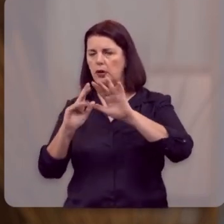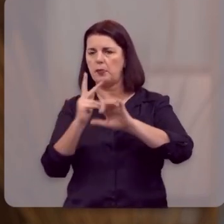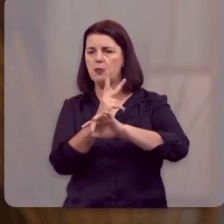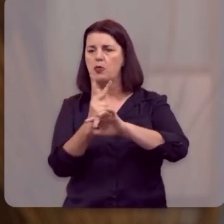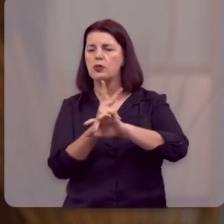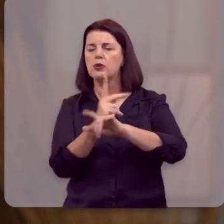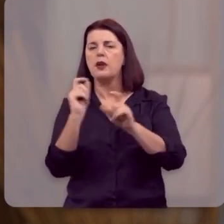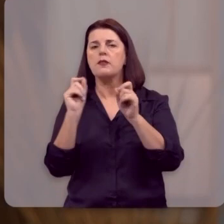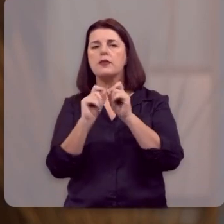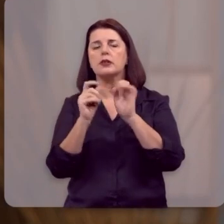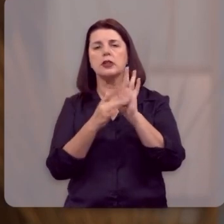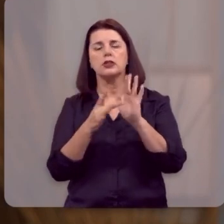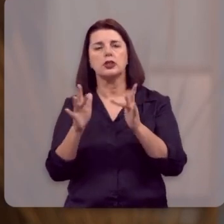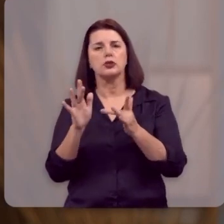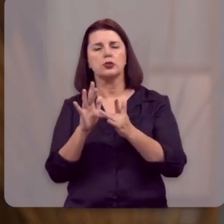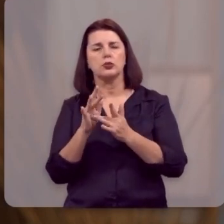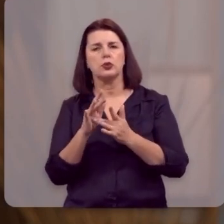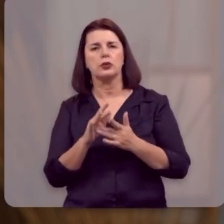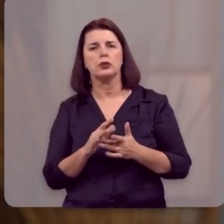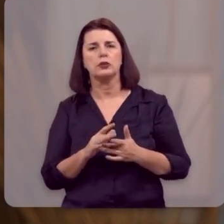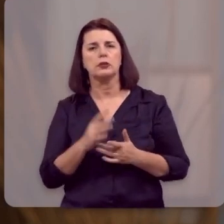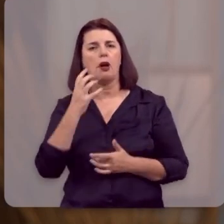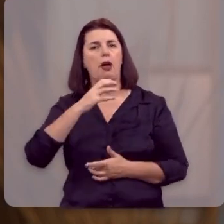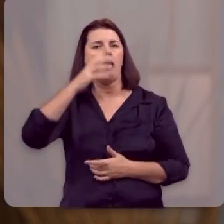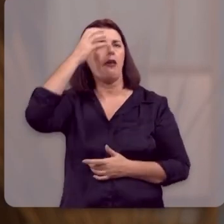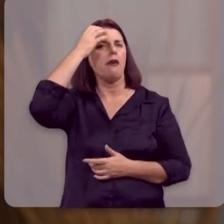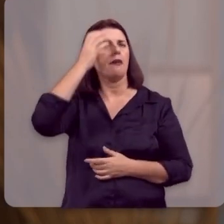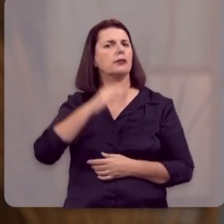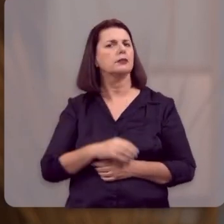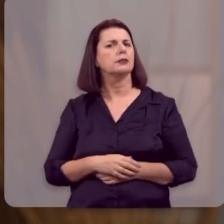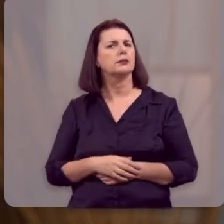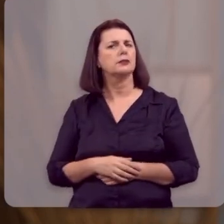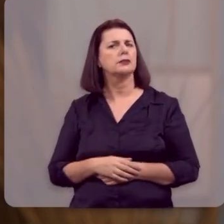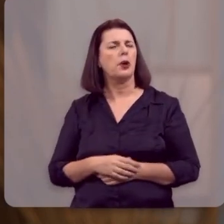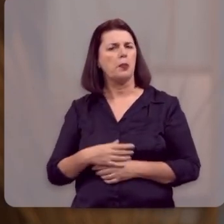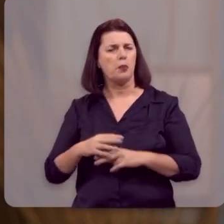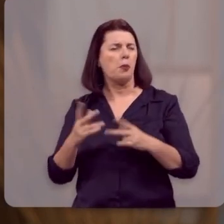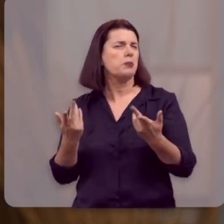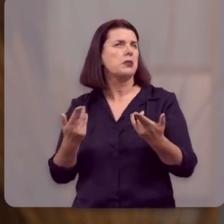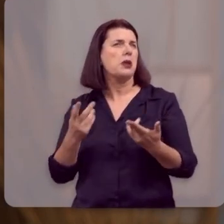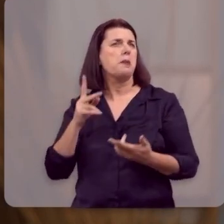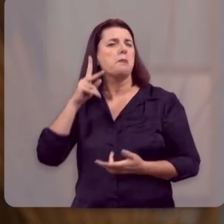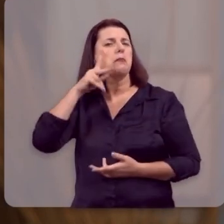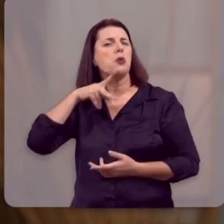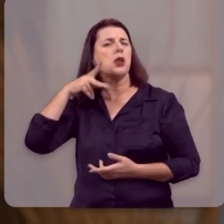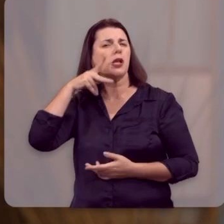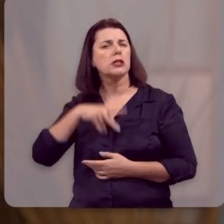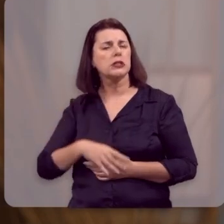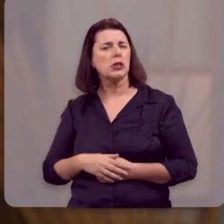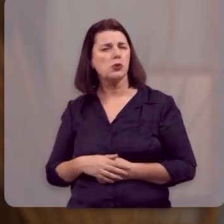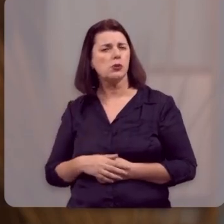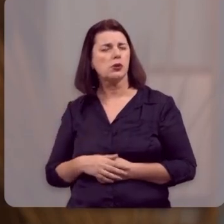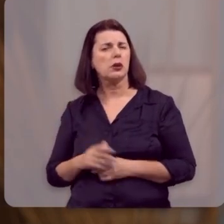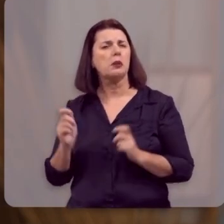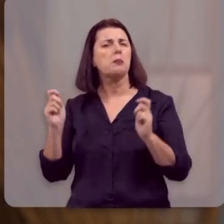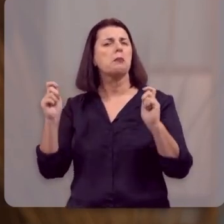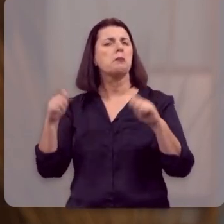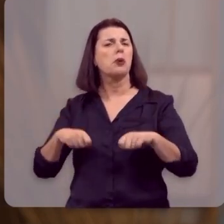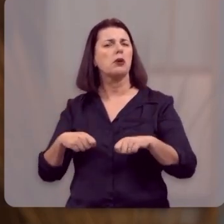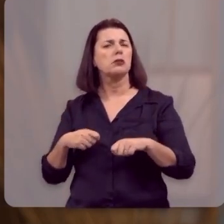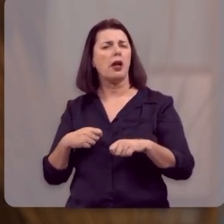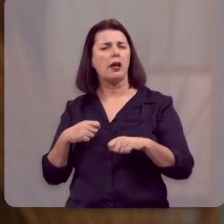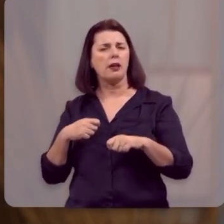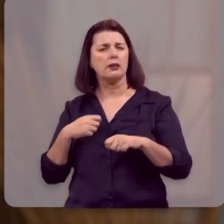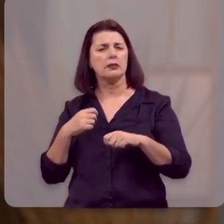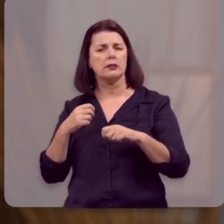buscaram fazer de Jesus rei, um Messias político, que pudesse atender às